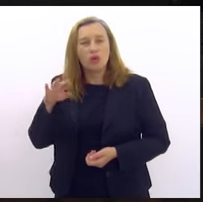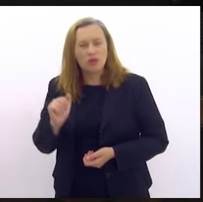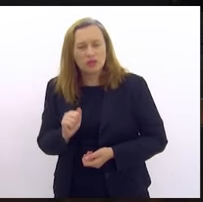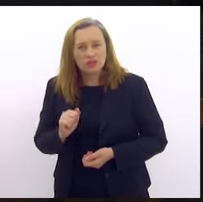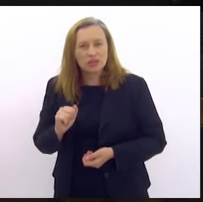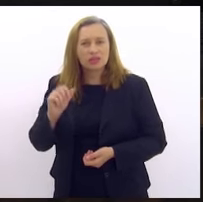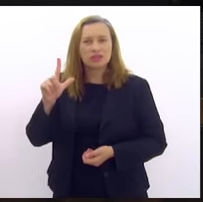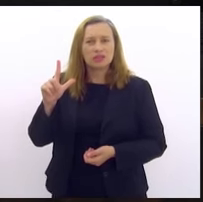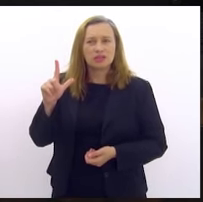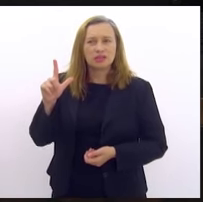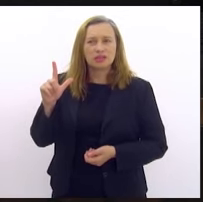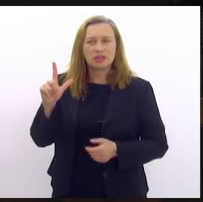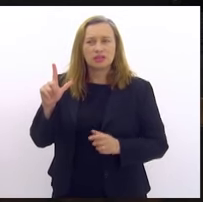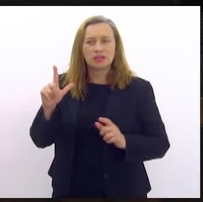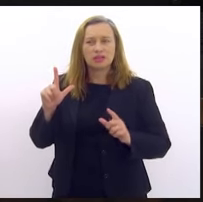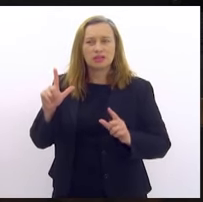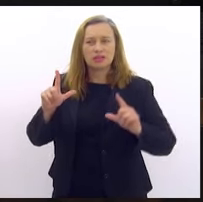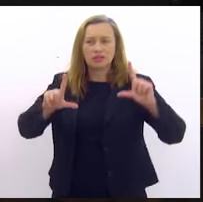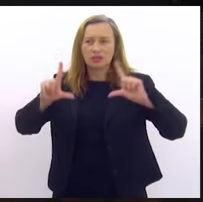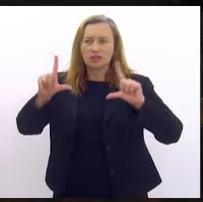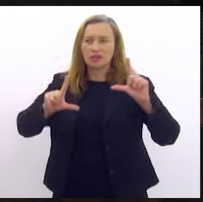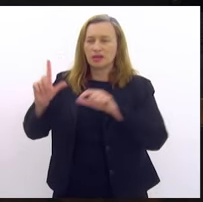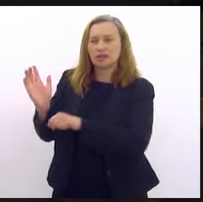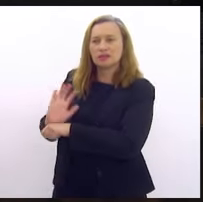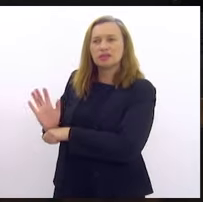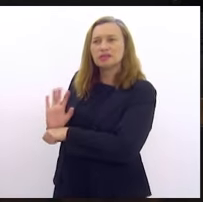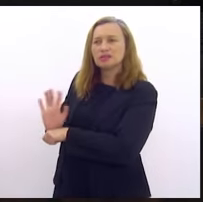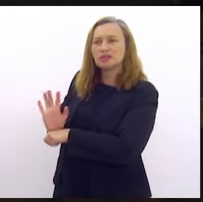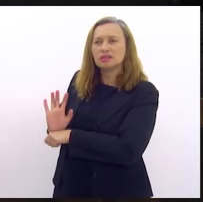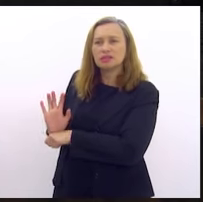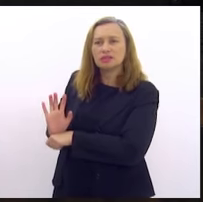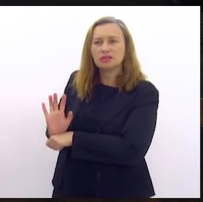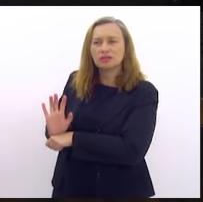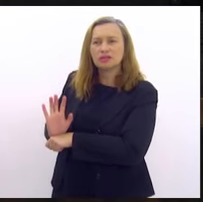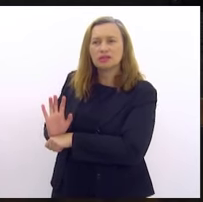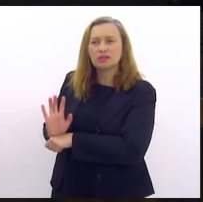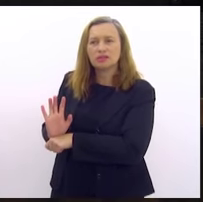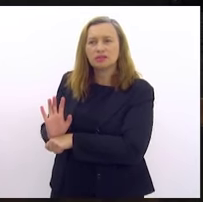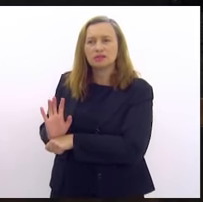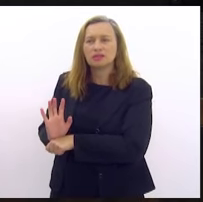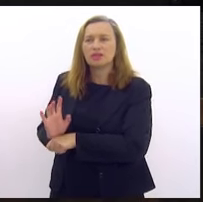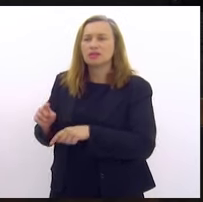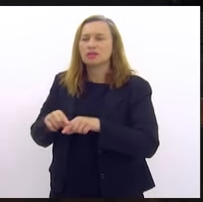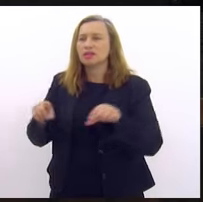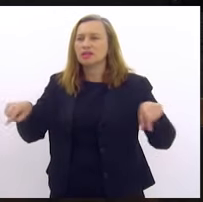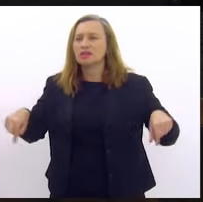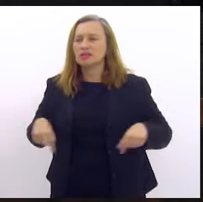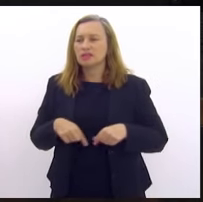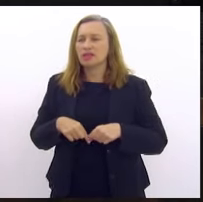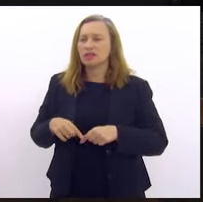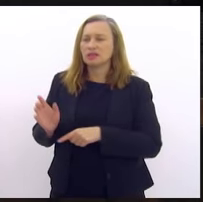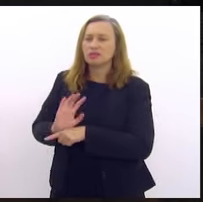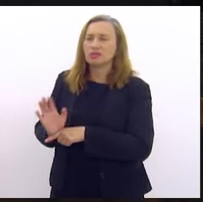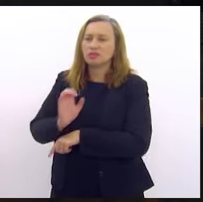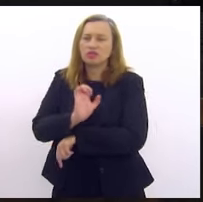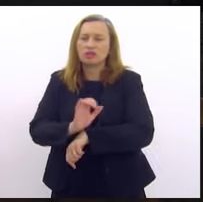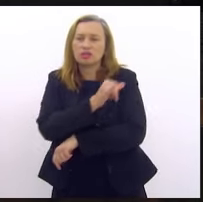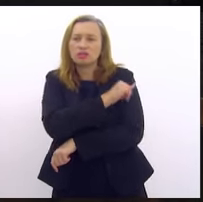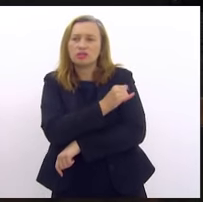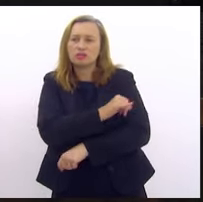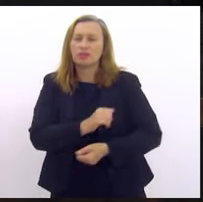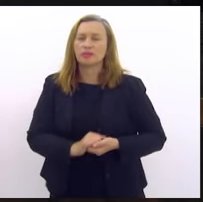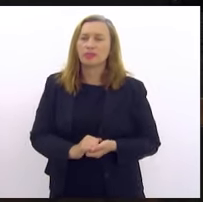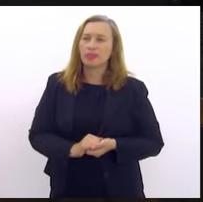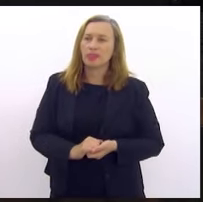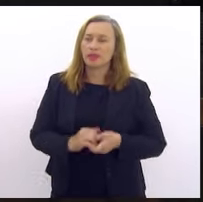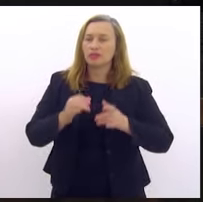dispõe sobre a exibição de obras cinematográficas brasileiras de longa-metragem nas salas de cinema do Estado do Rio de Janeiro. Pendendo